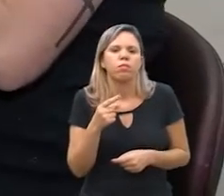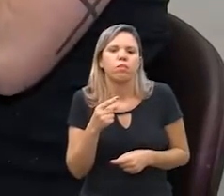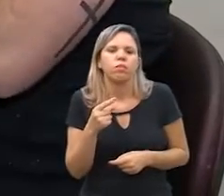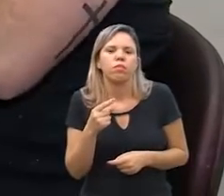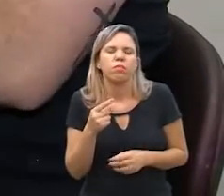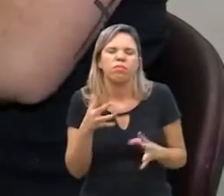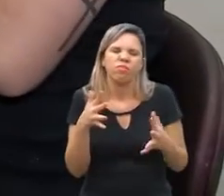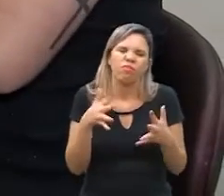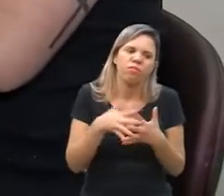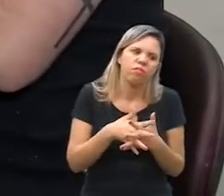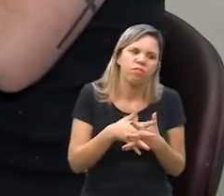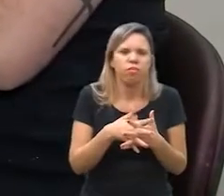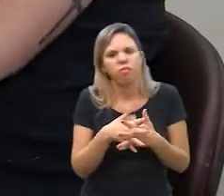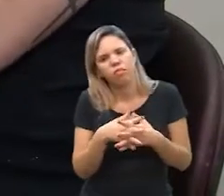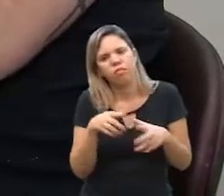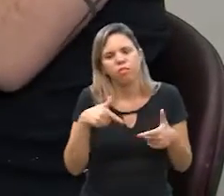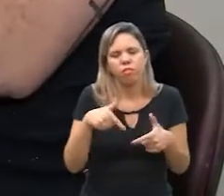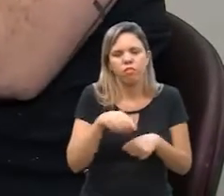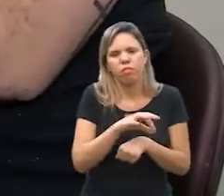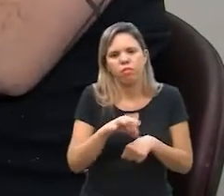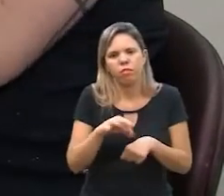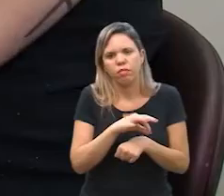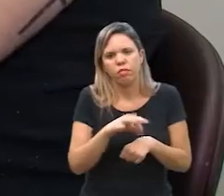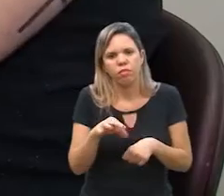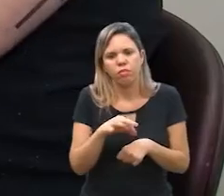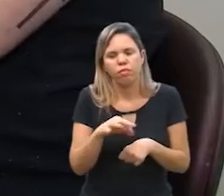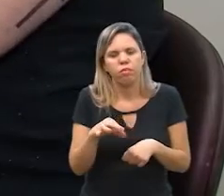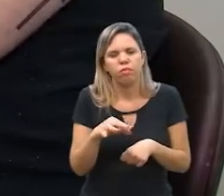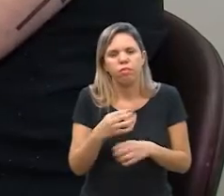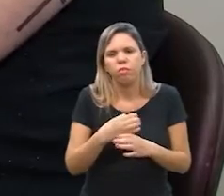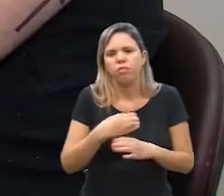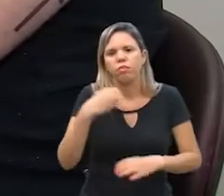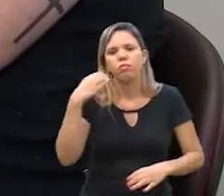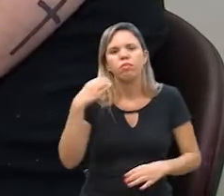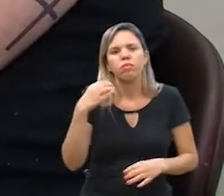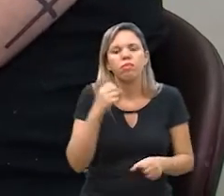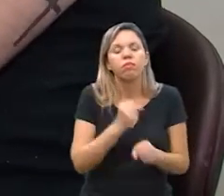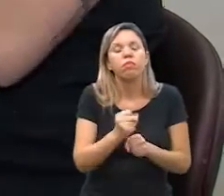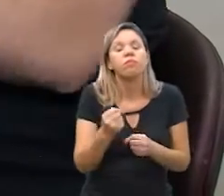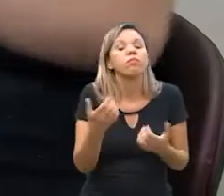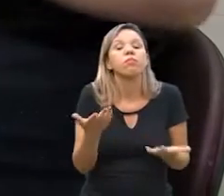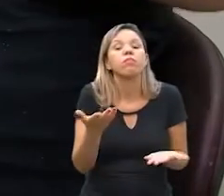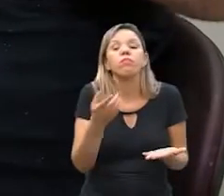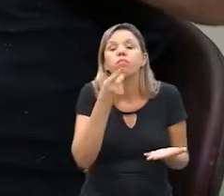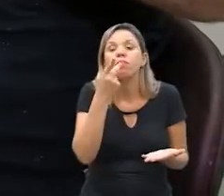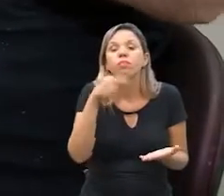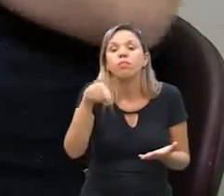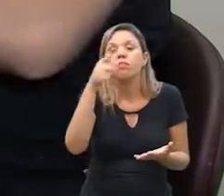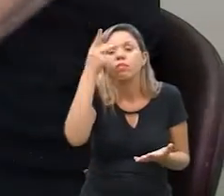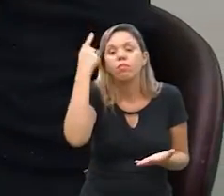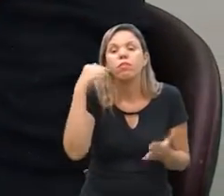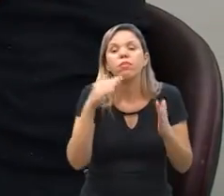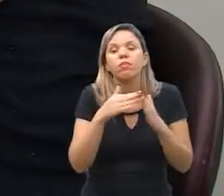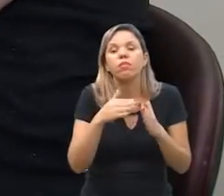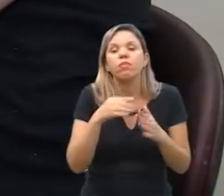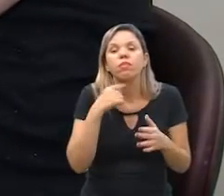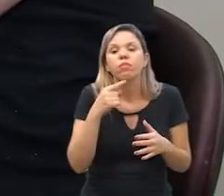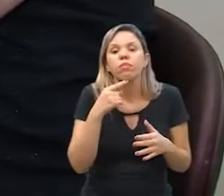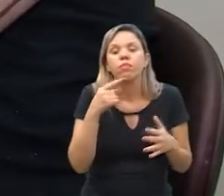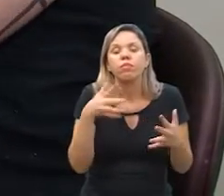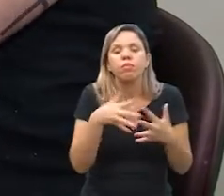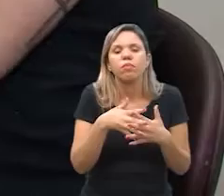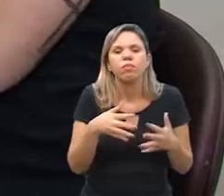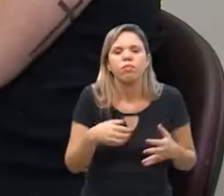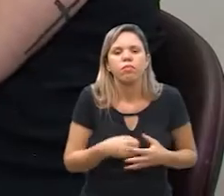que confunde o trabalho de um arquiteto e de um engenheiro civil, né? Sim. O que você pode falar para o pessoal de casa que tem